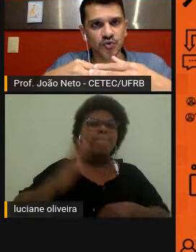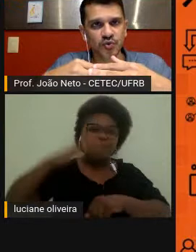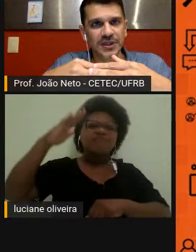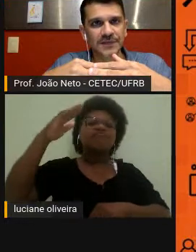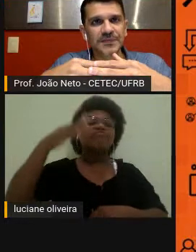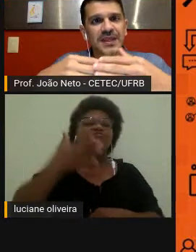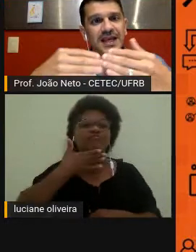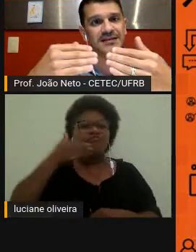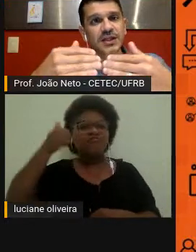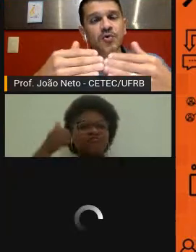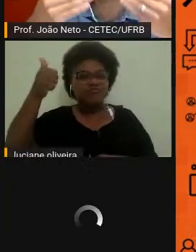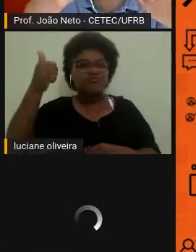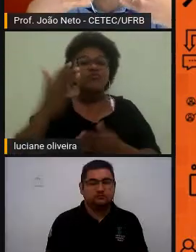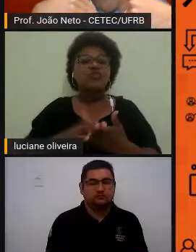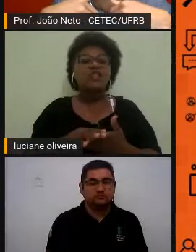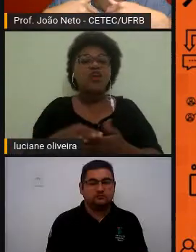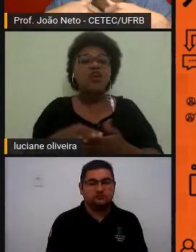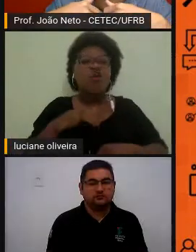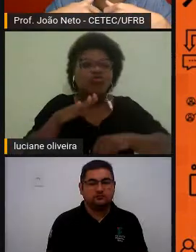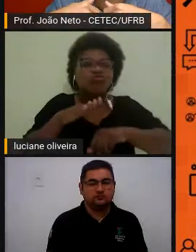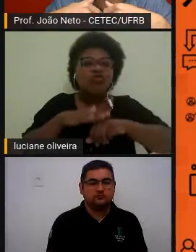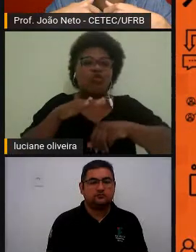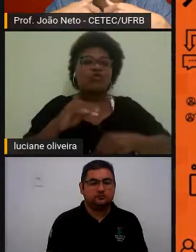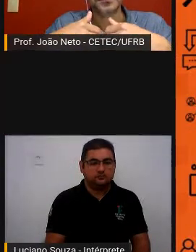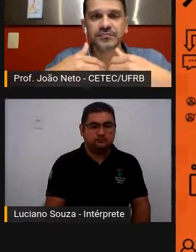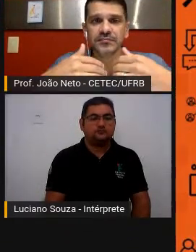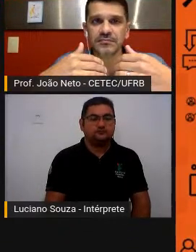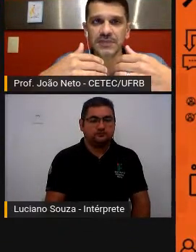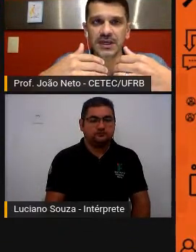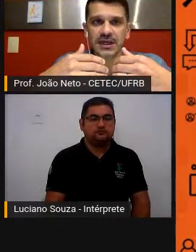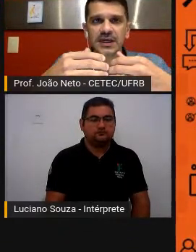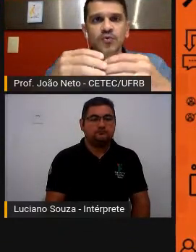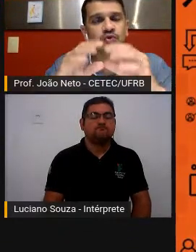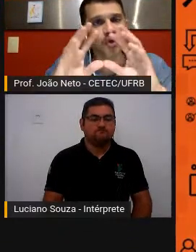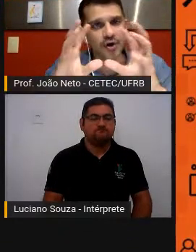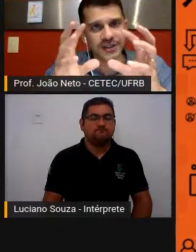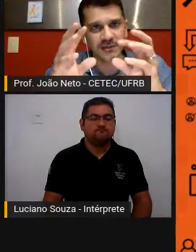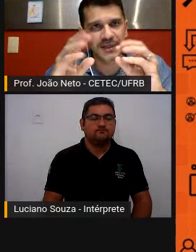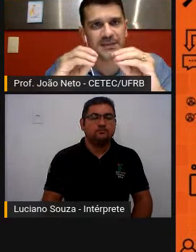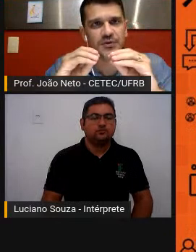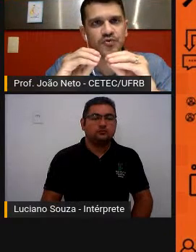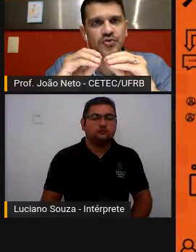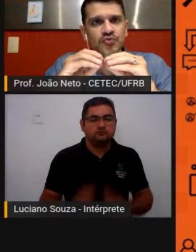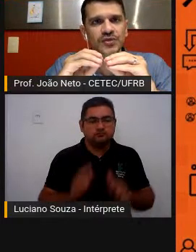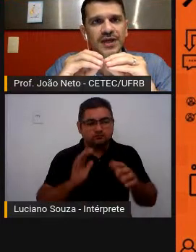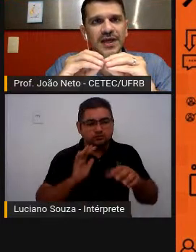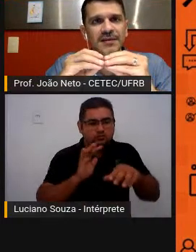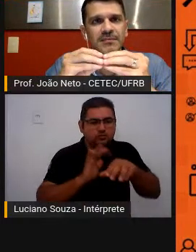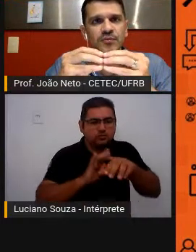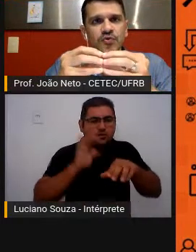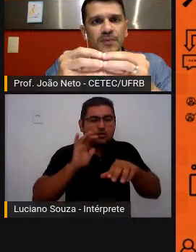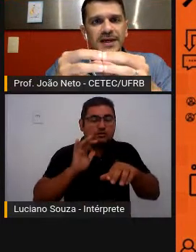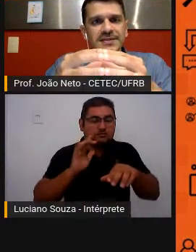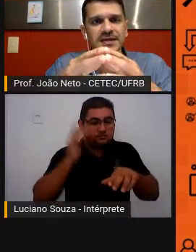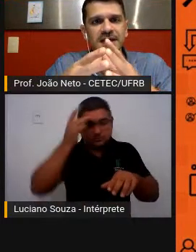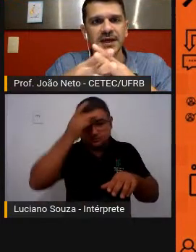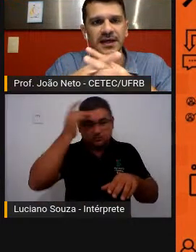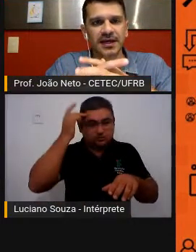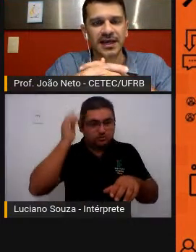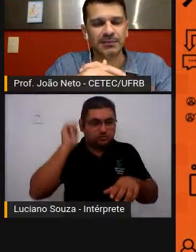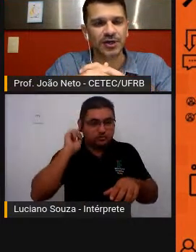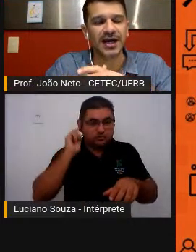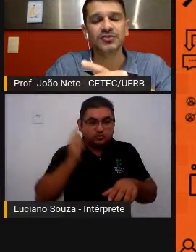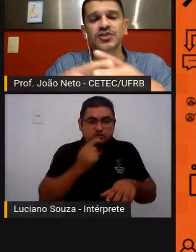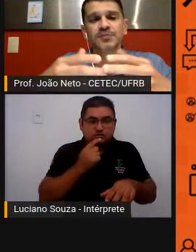maneira que uma pessoa surda ela tem outras habilidades compensadas ao toque também da pessoa surda É muito